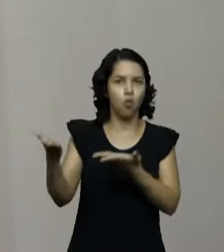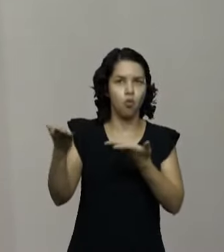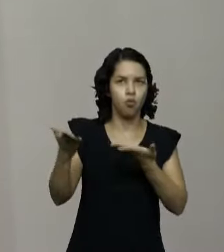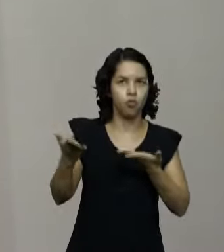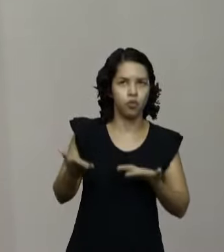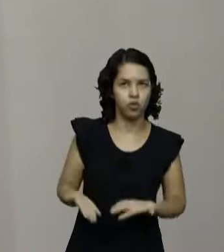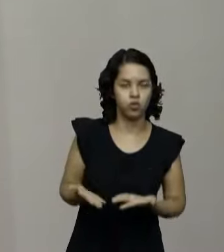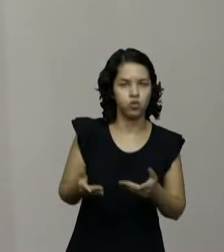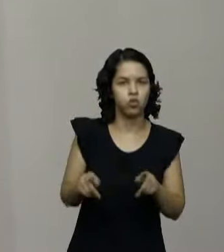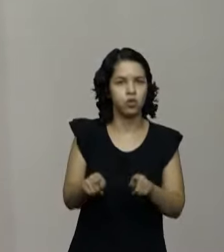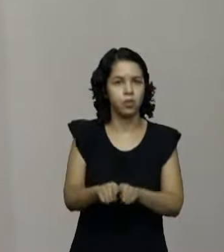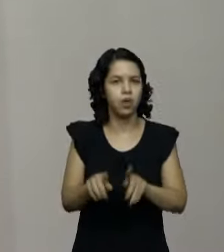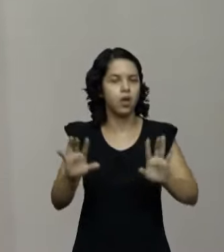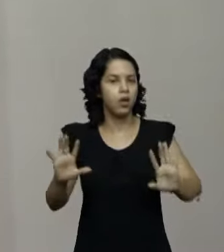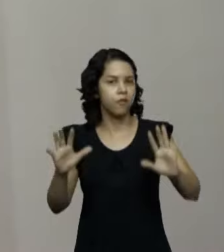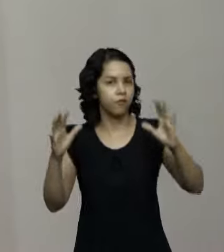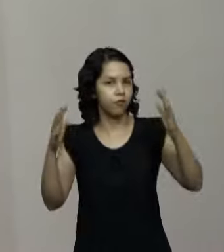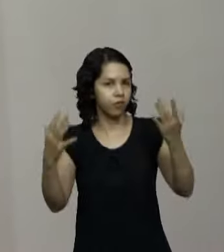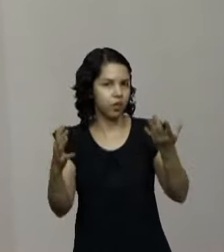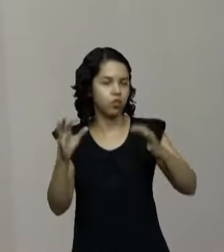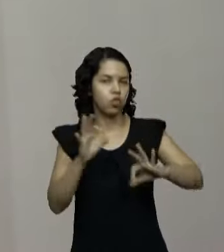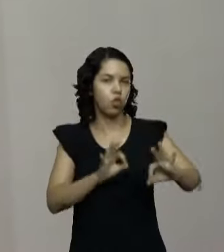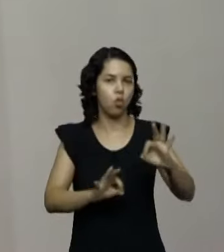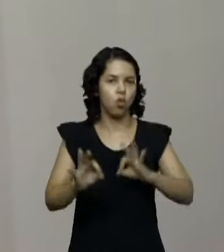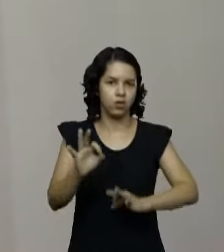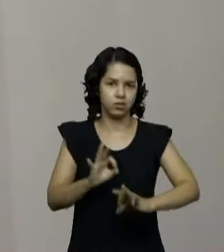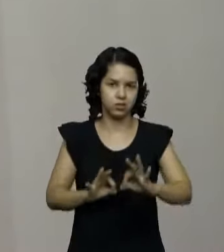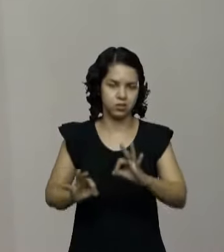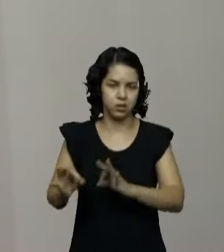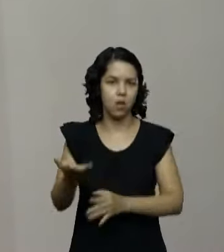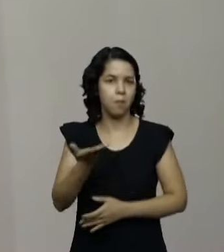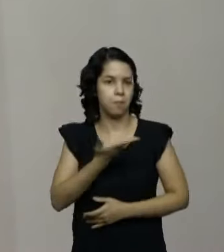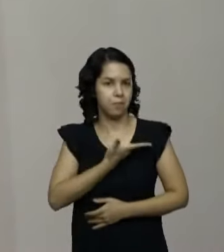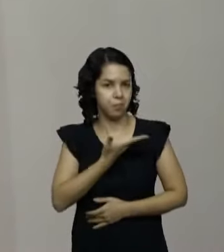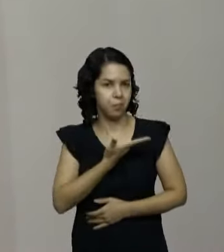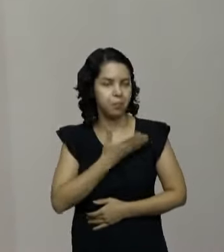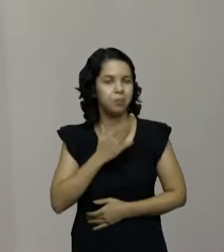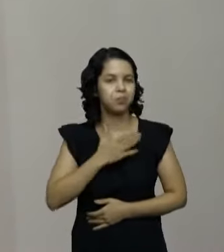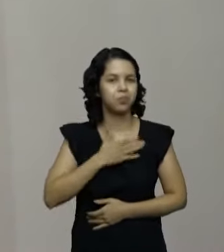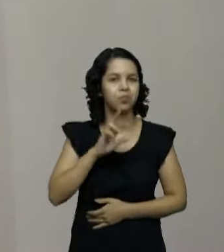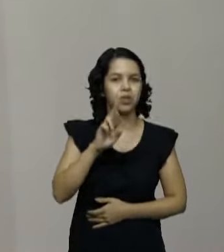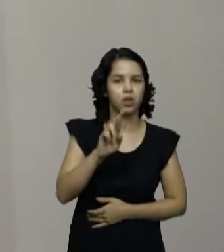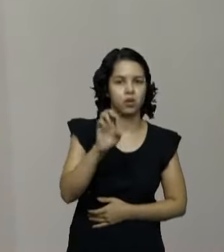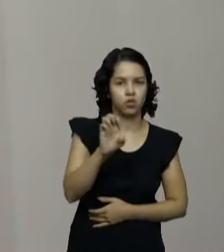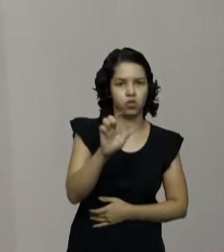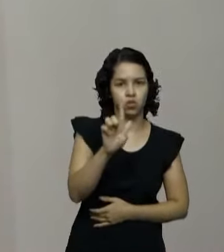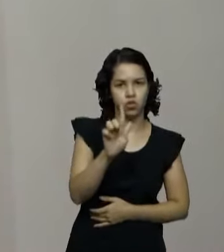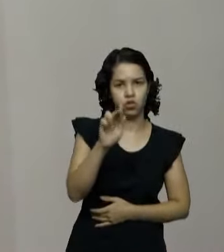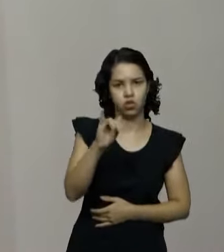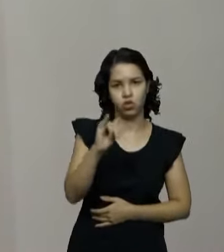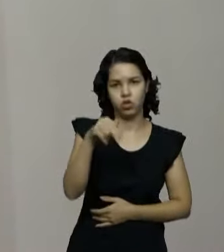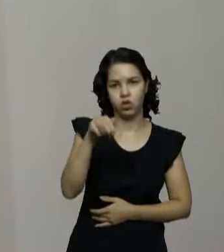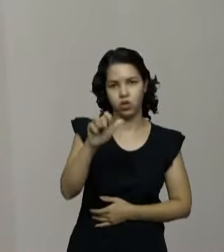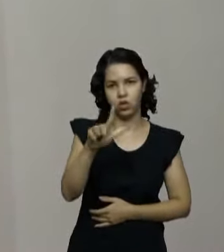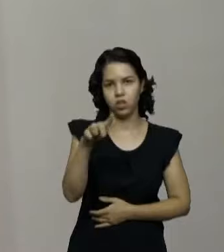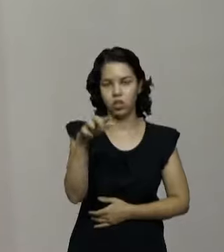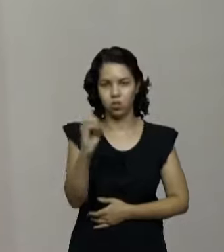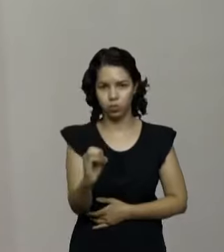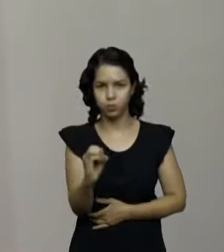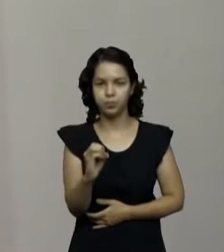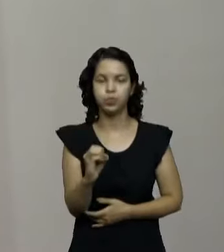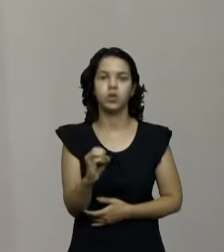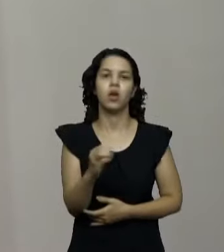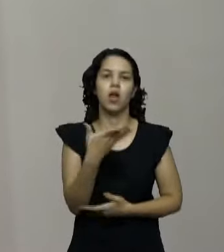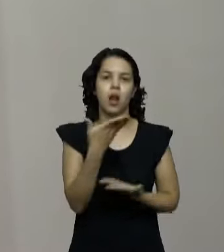o evento organizado pelo meu amigo Reginaldo Weckler, o Cook de